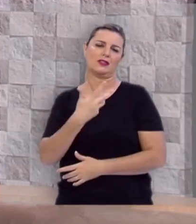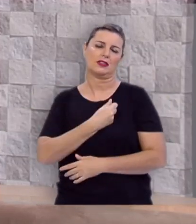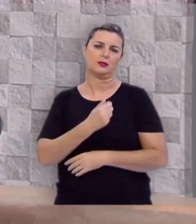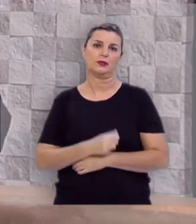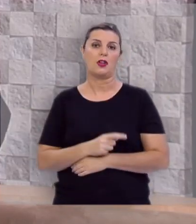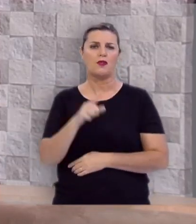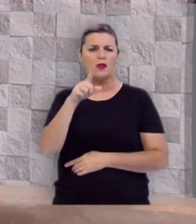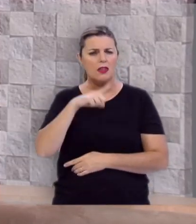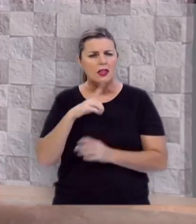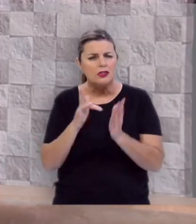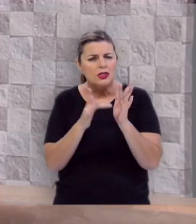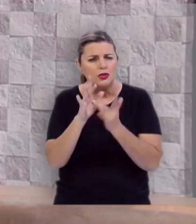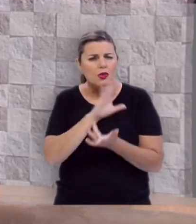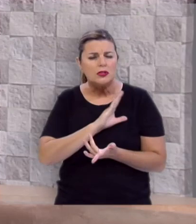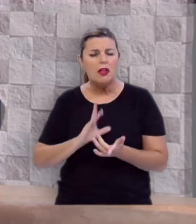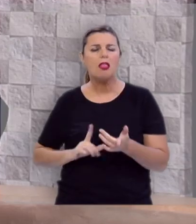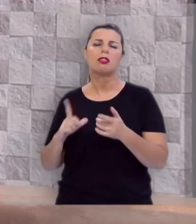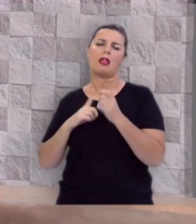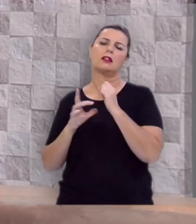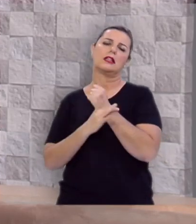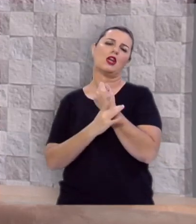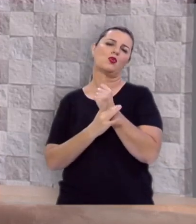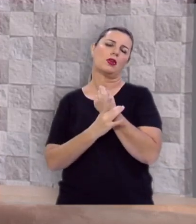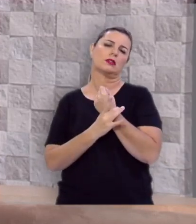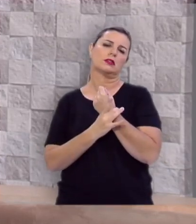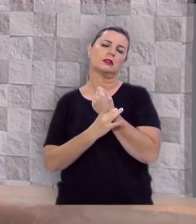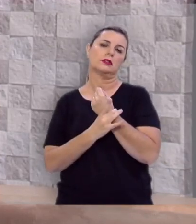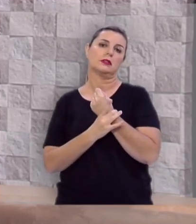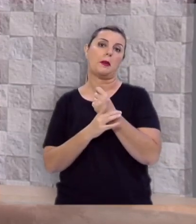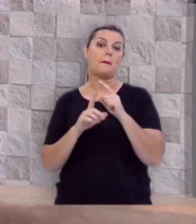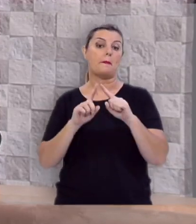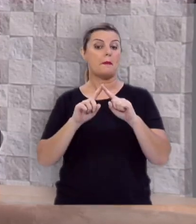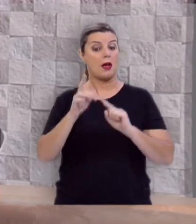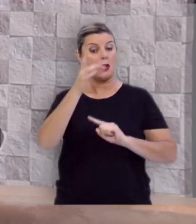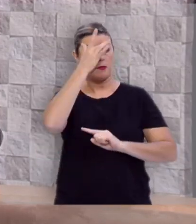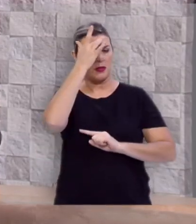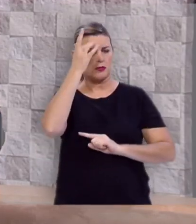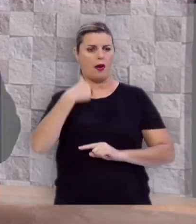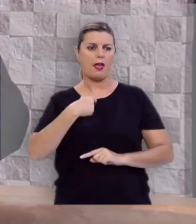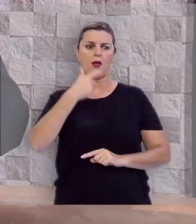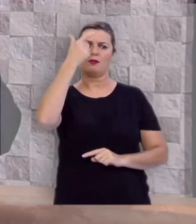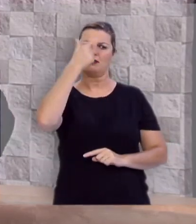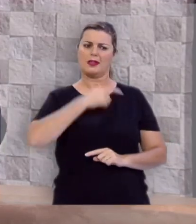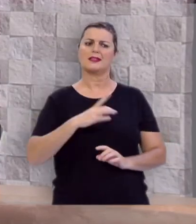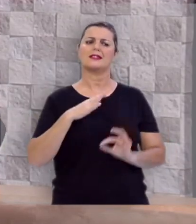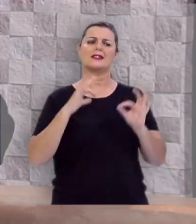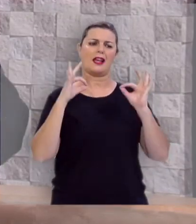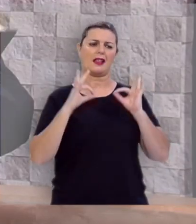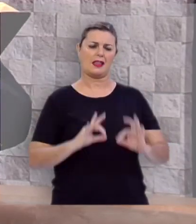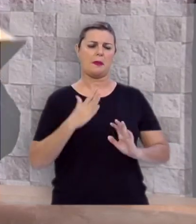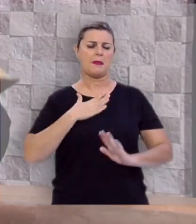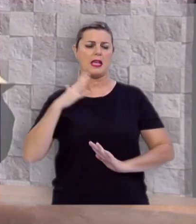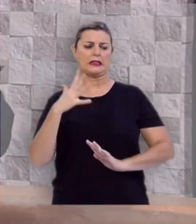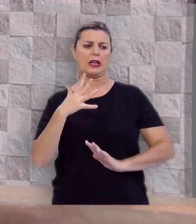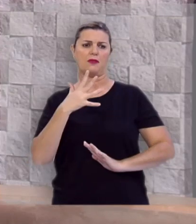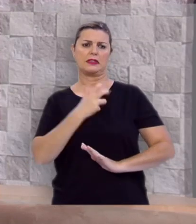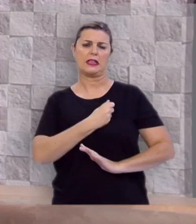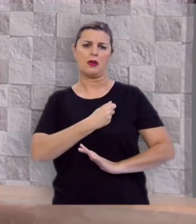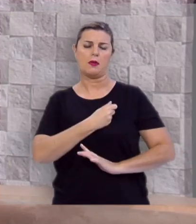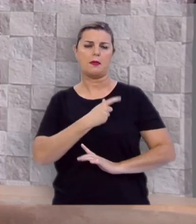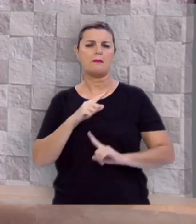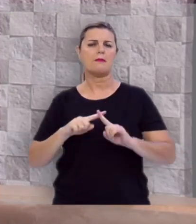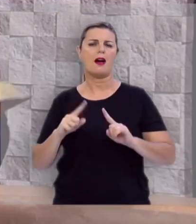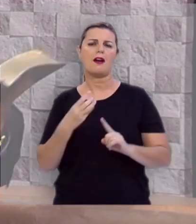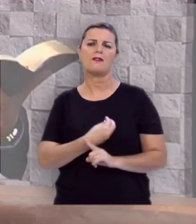salvação. Se você está em Cristo, você está seguro. Agora, aqueles que querem dizer: não, eu tenho certeza da minha